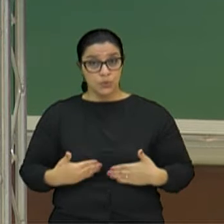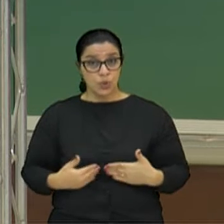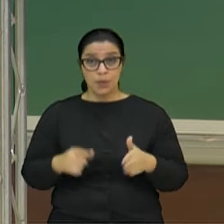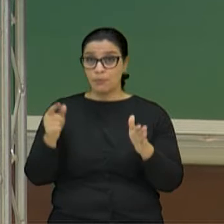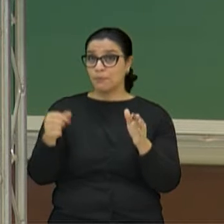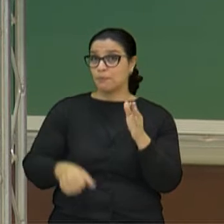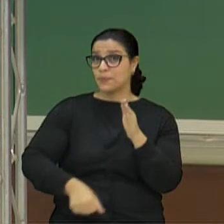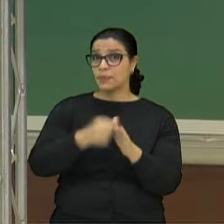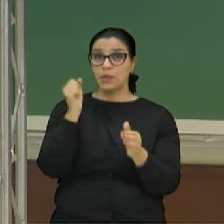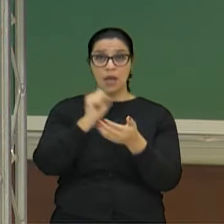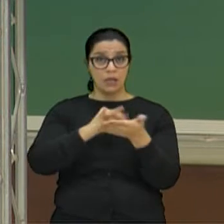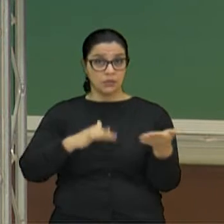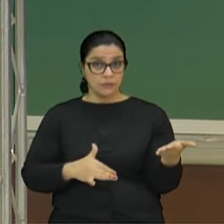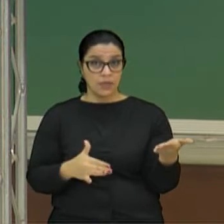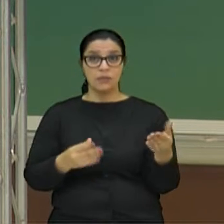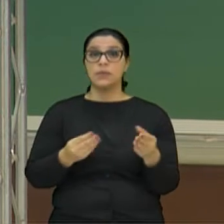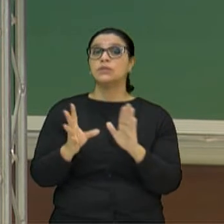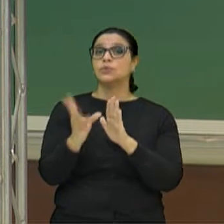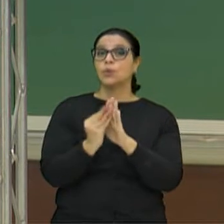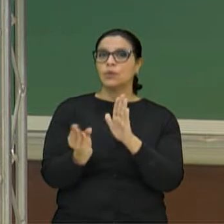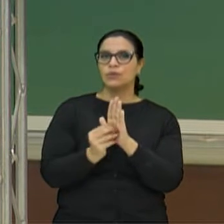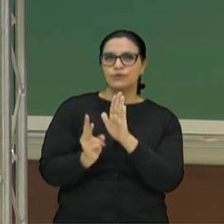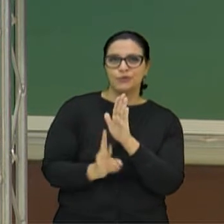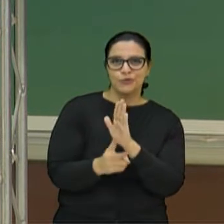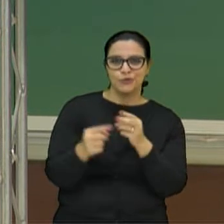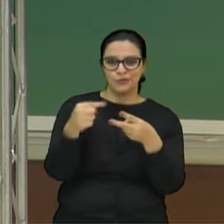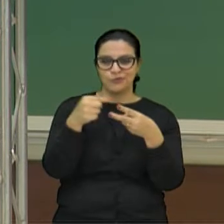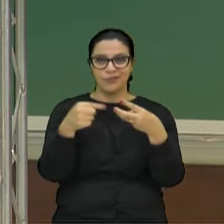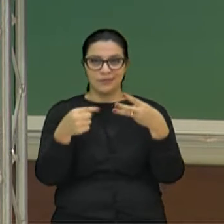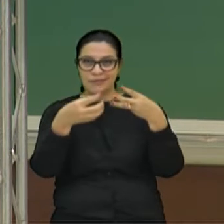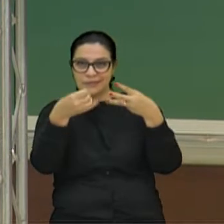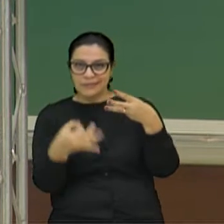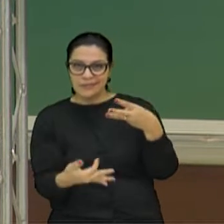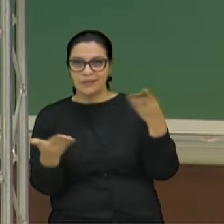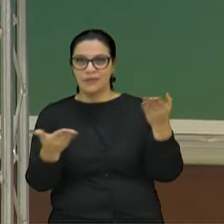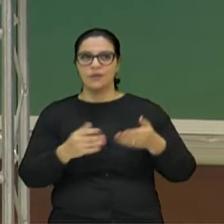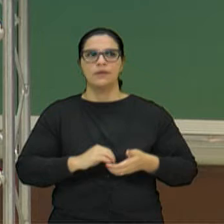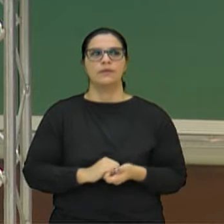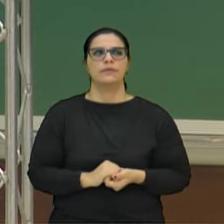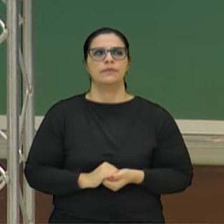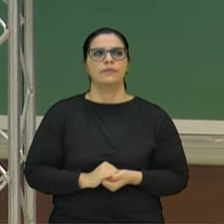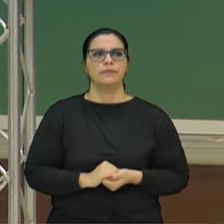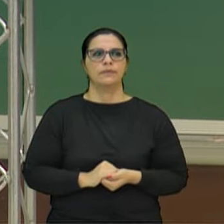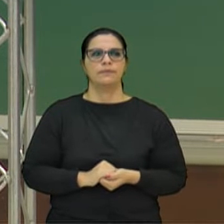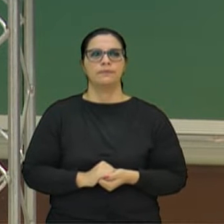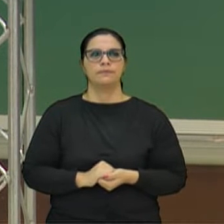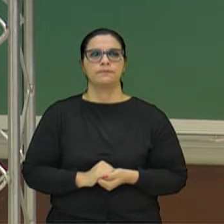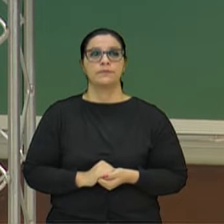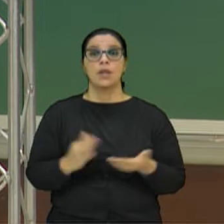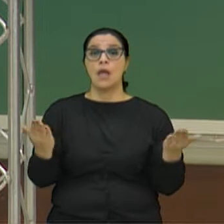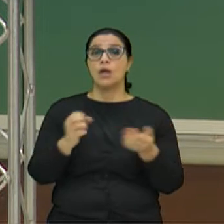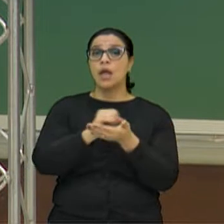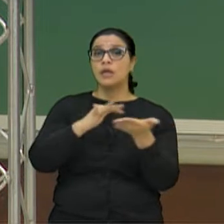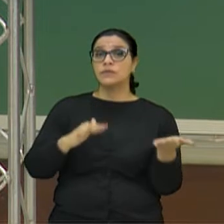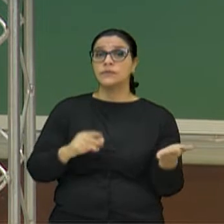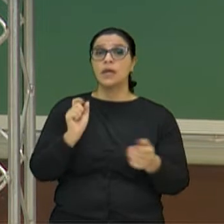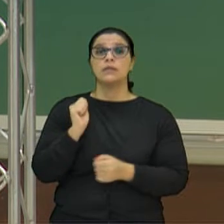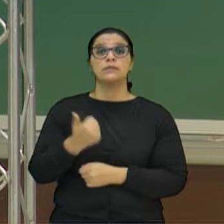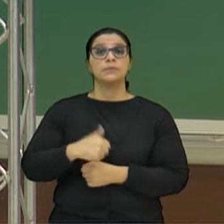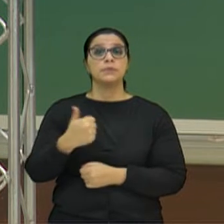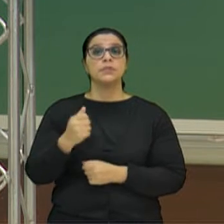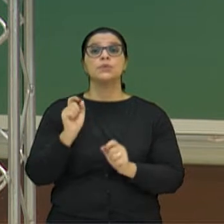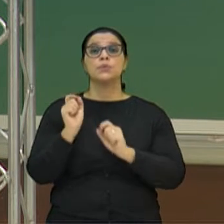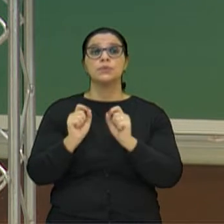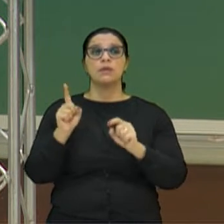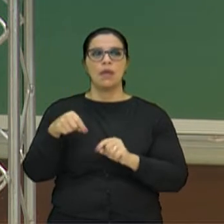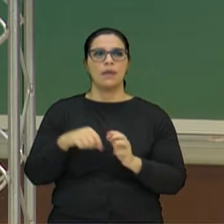primeiro exercício para daí nós chegarmos nos 3 estilos de ginástica de conscientização corporal. Qual que é essa